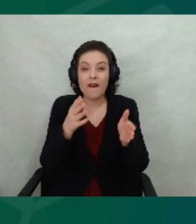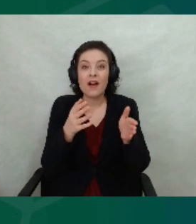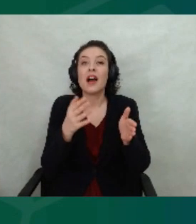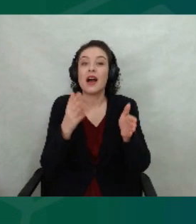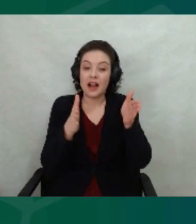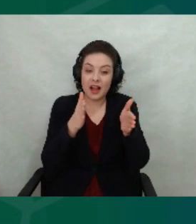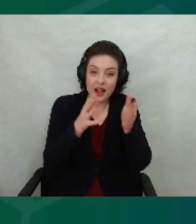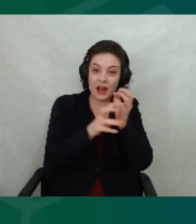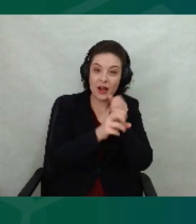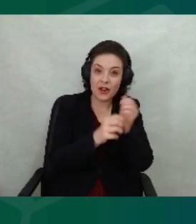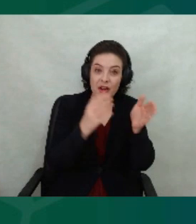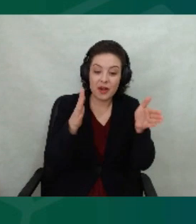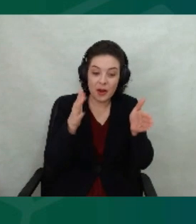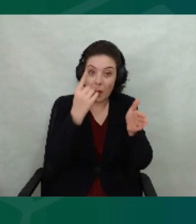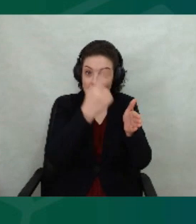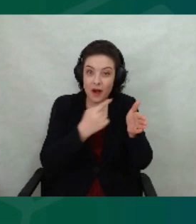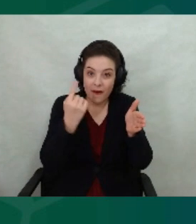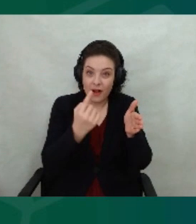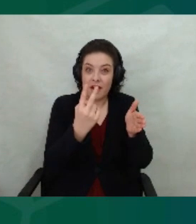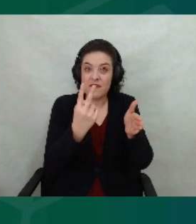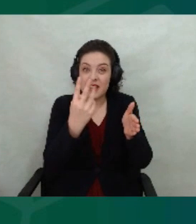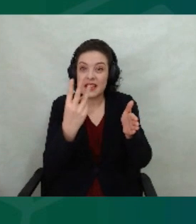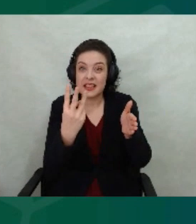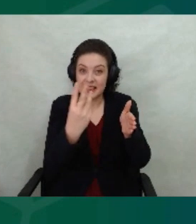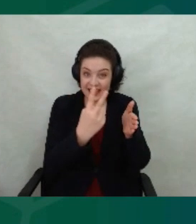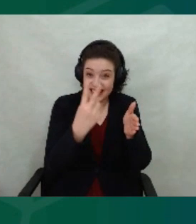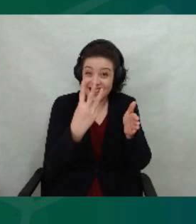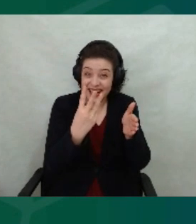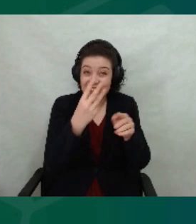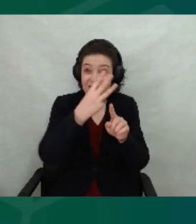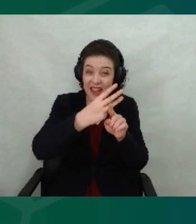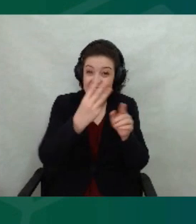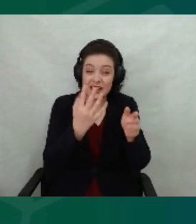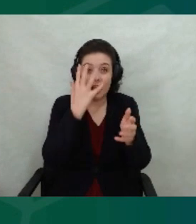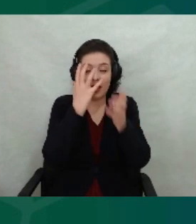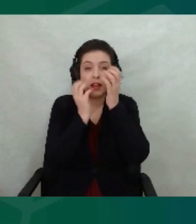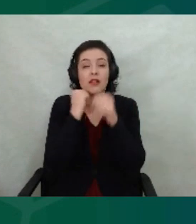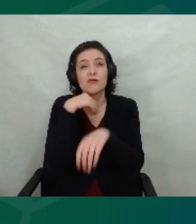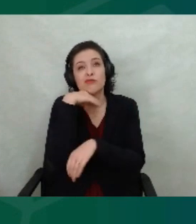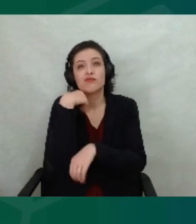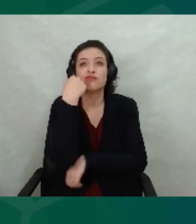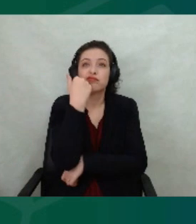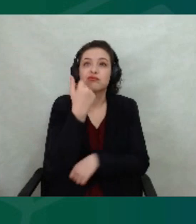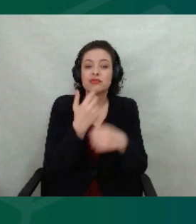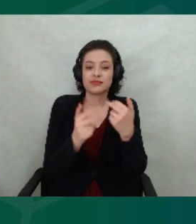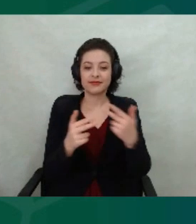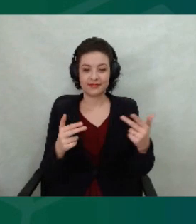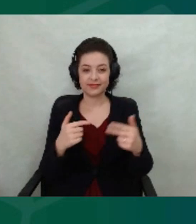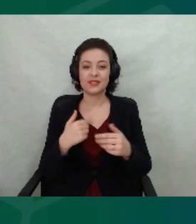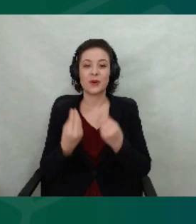cada aluno levava em torno de 23 vezes a mão. E esse contrato principalmente era com a pele,